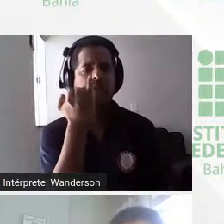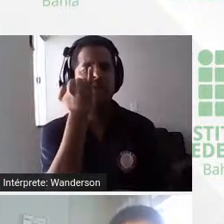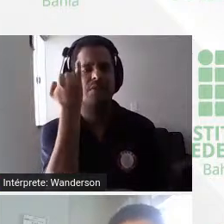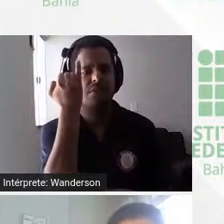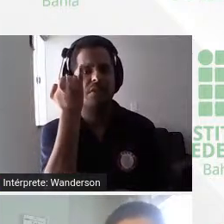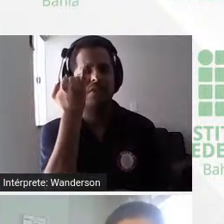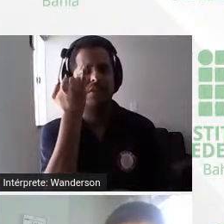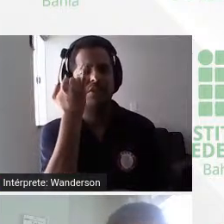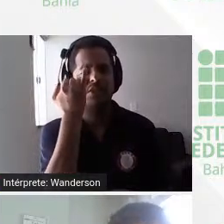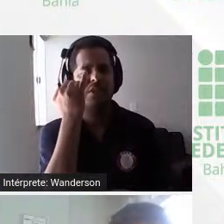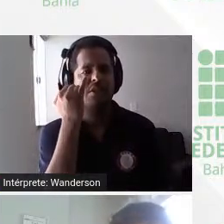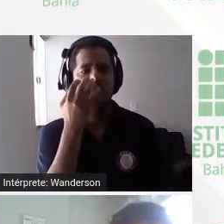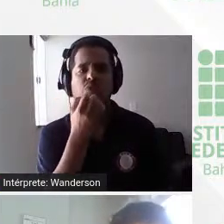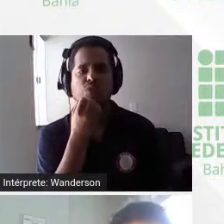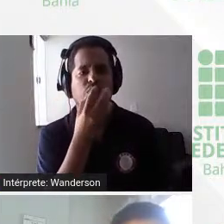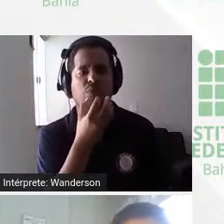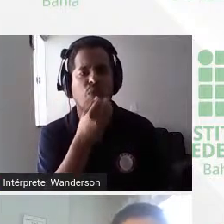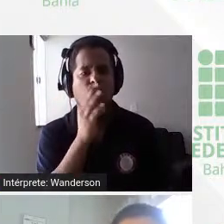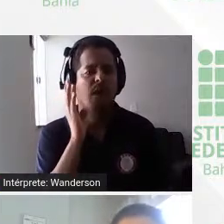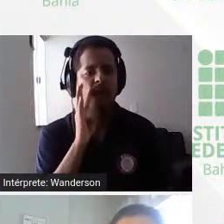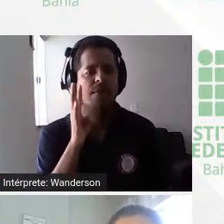muito útil.